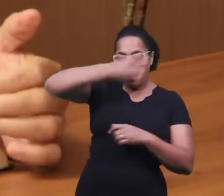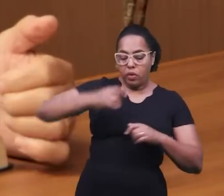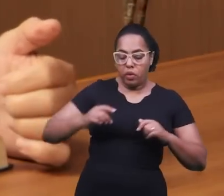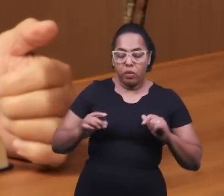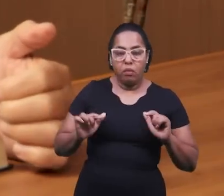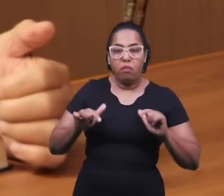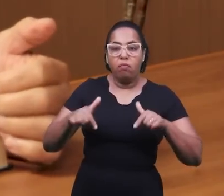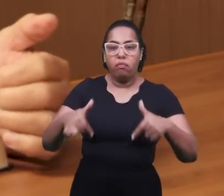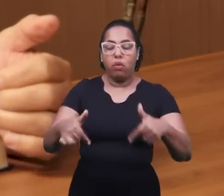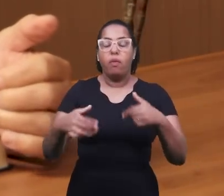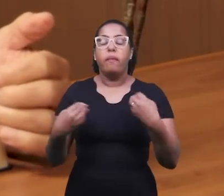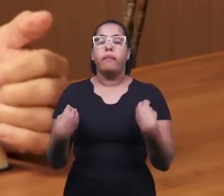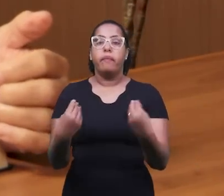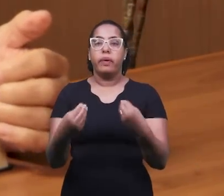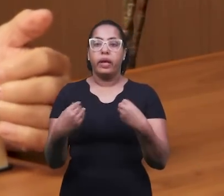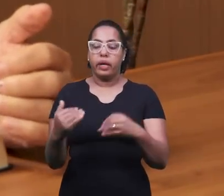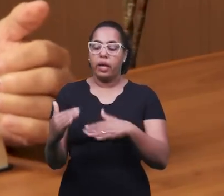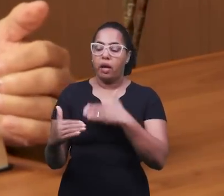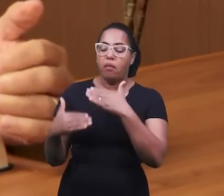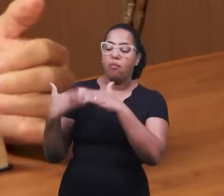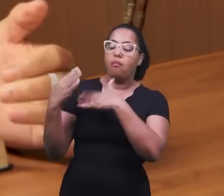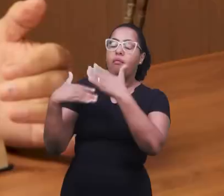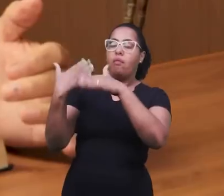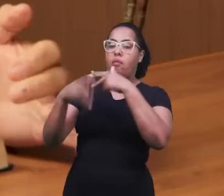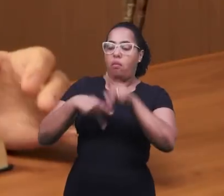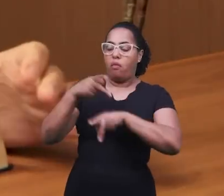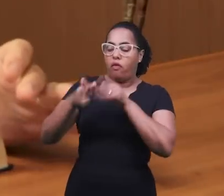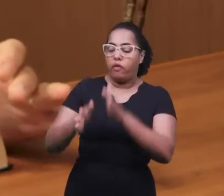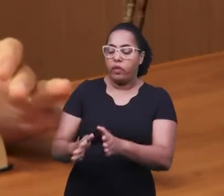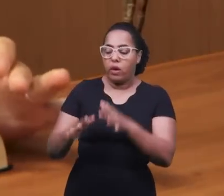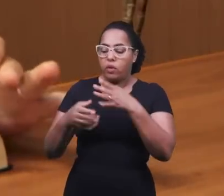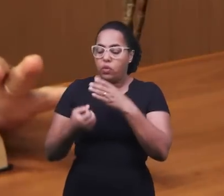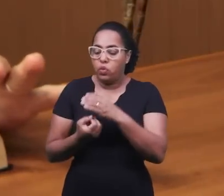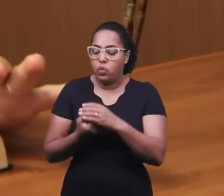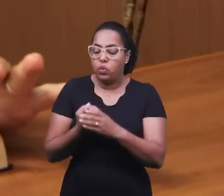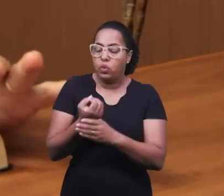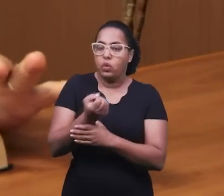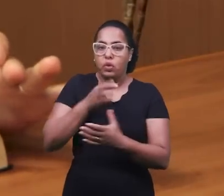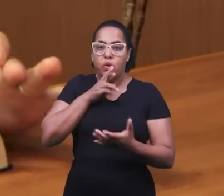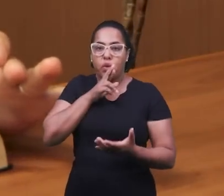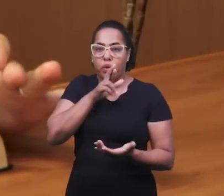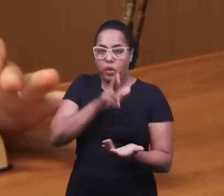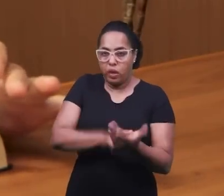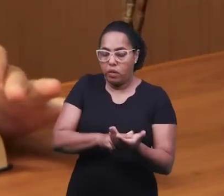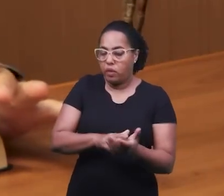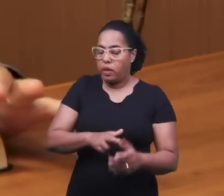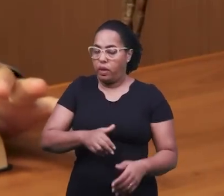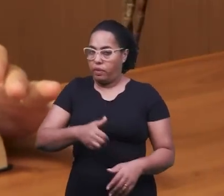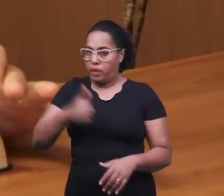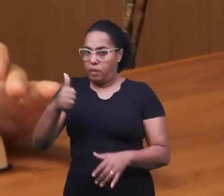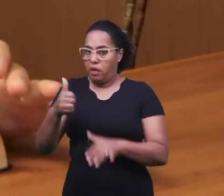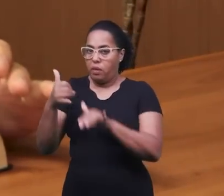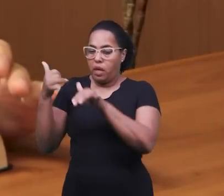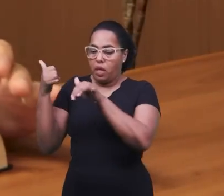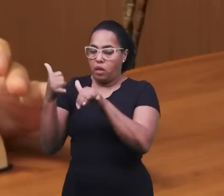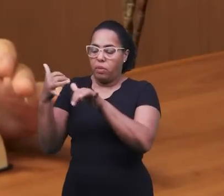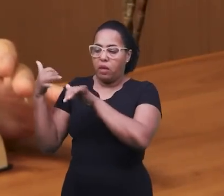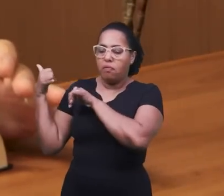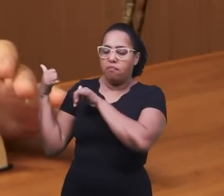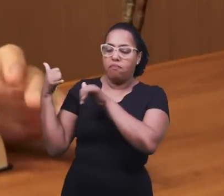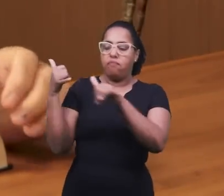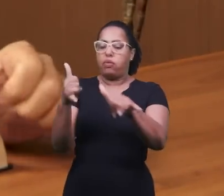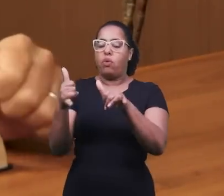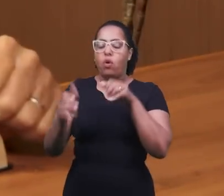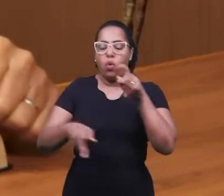para capacitar a igreja a fim de que quando começar a surgir o efeito da primeira trombeta a ser